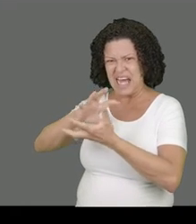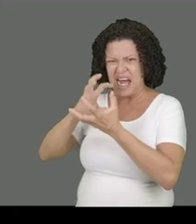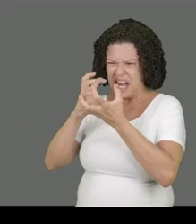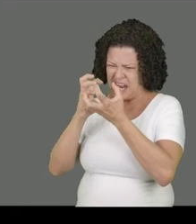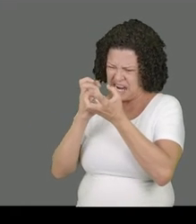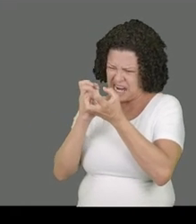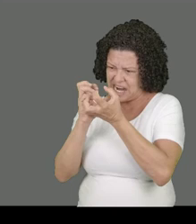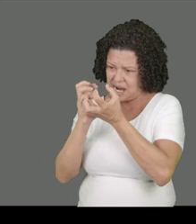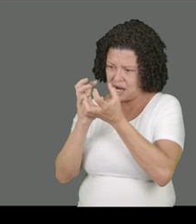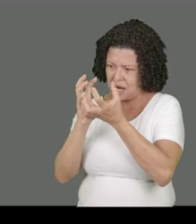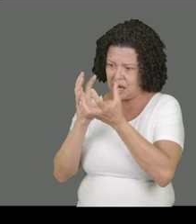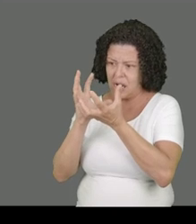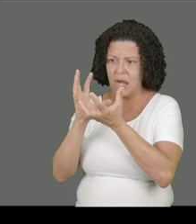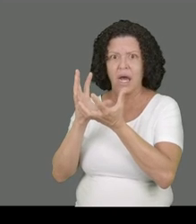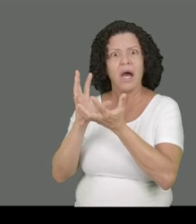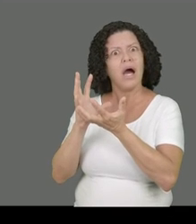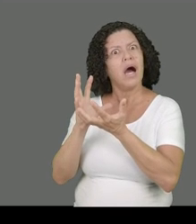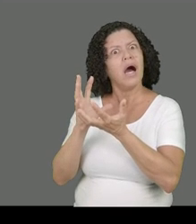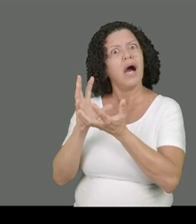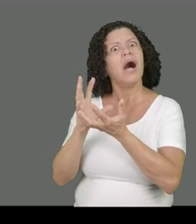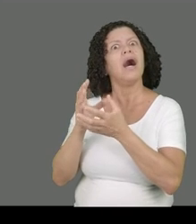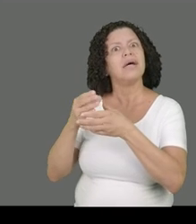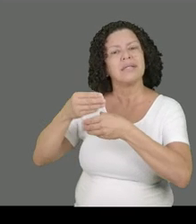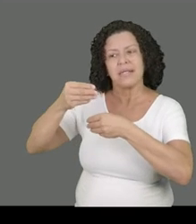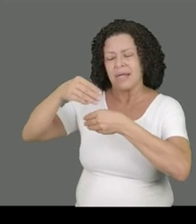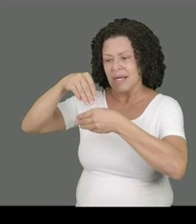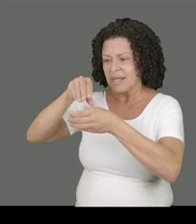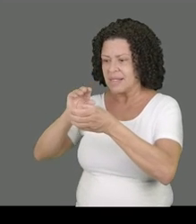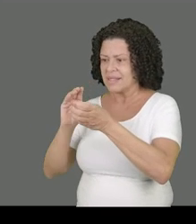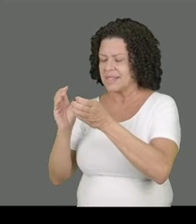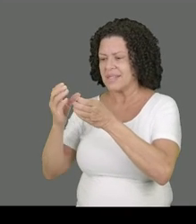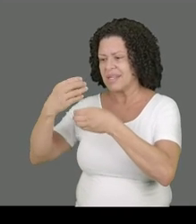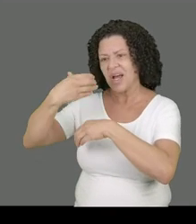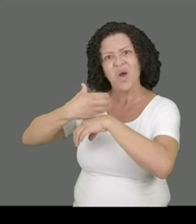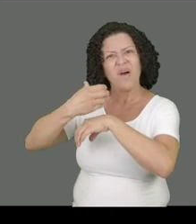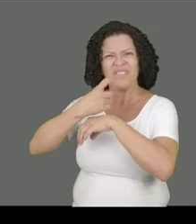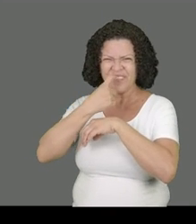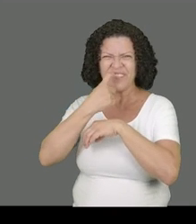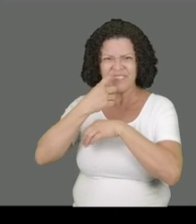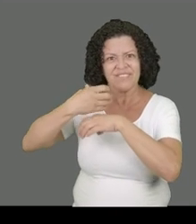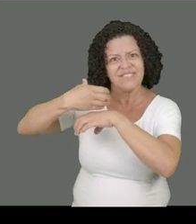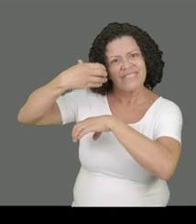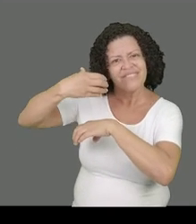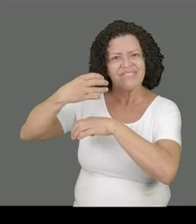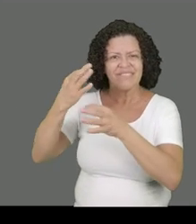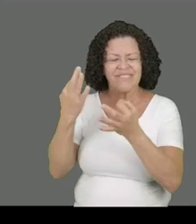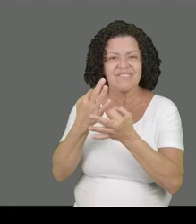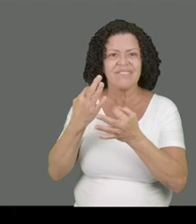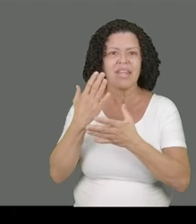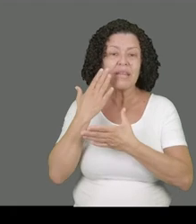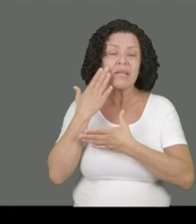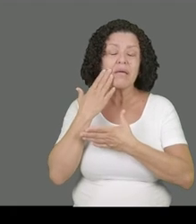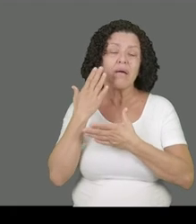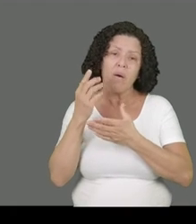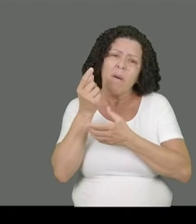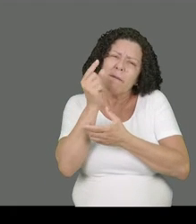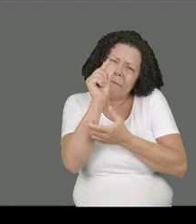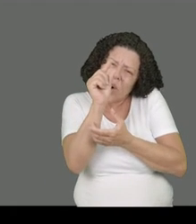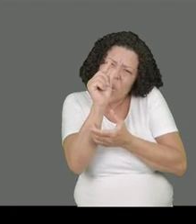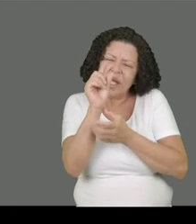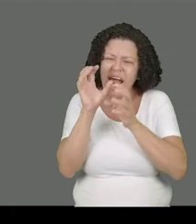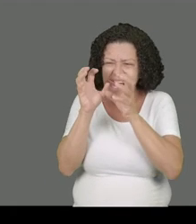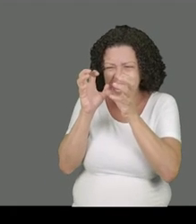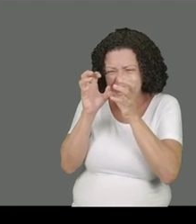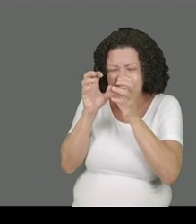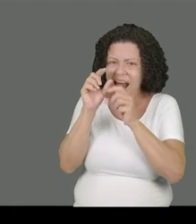e quando a gente solta, ele vai voltando e volta à posição inicial, ao formato inicial,